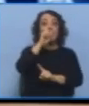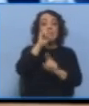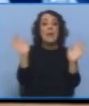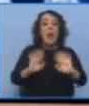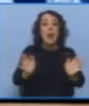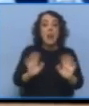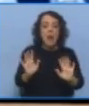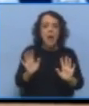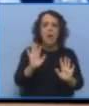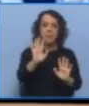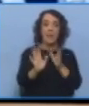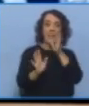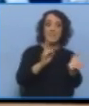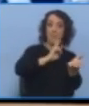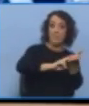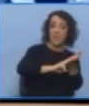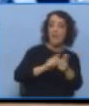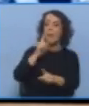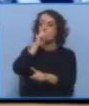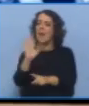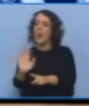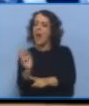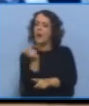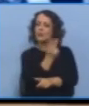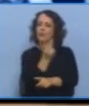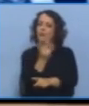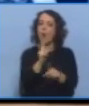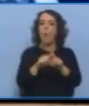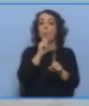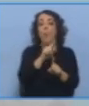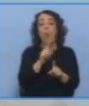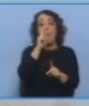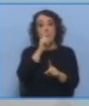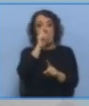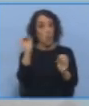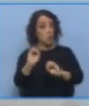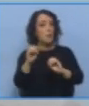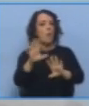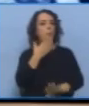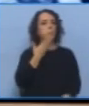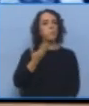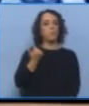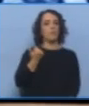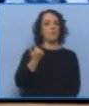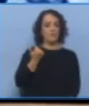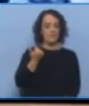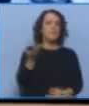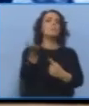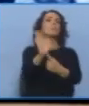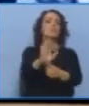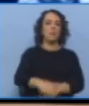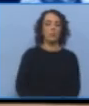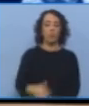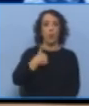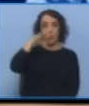não mentir e dizer a verdade ainda vai um salto significativo. A tal omissão, não é? A omissão, e desde logo, por exemplo, quando não